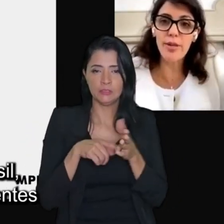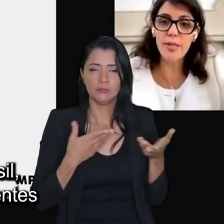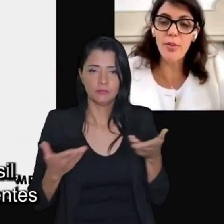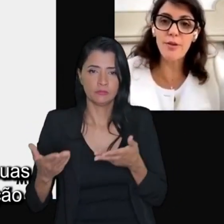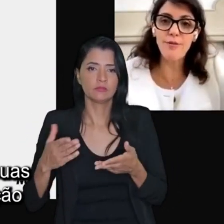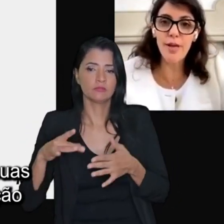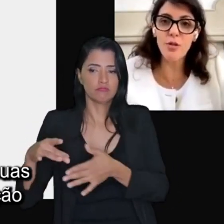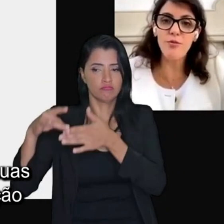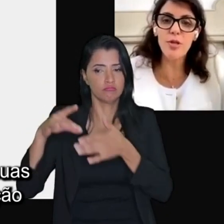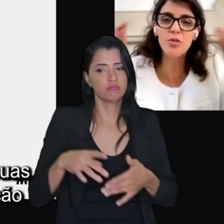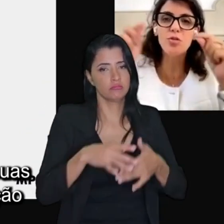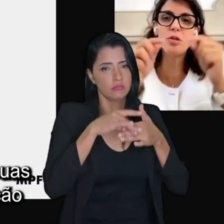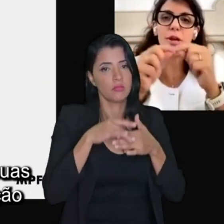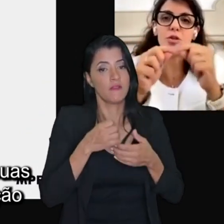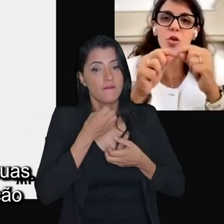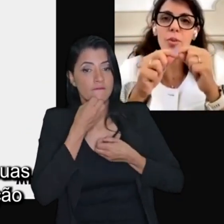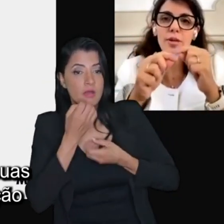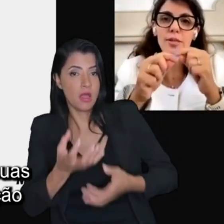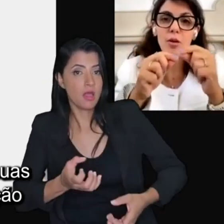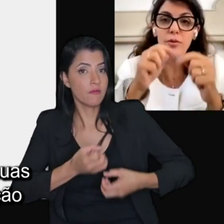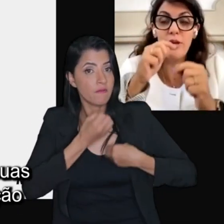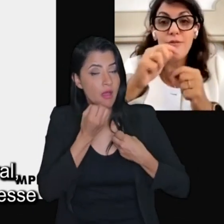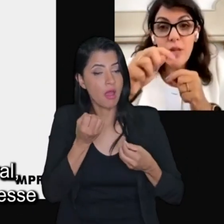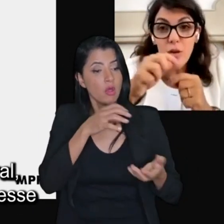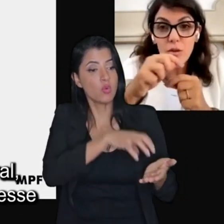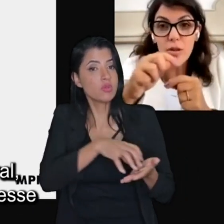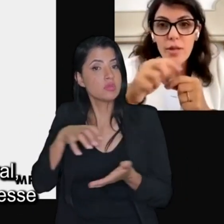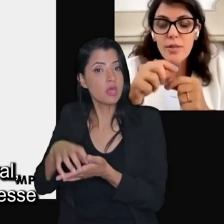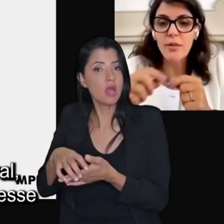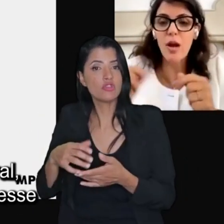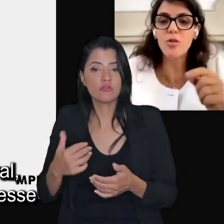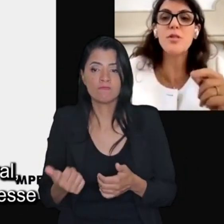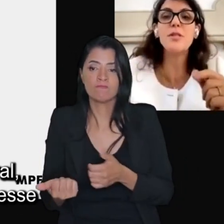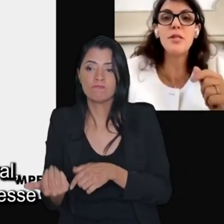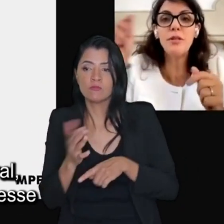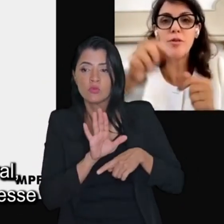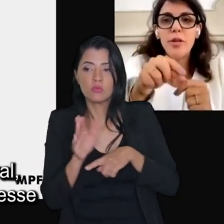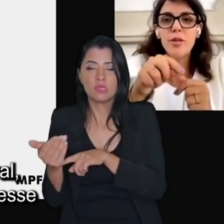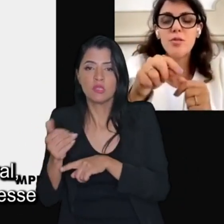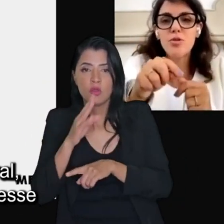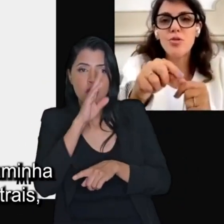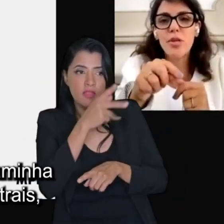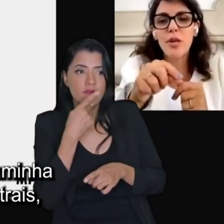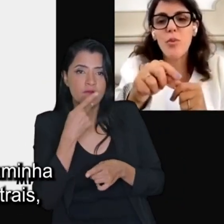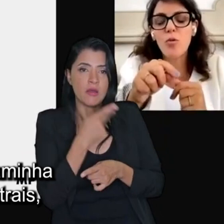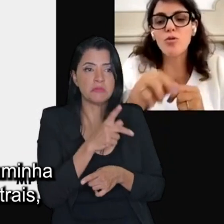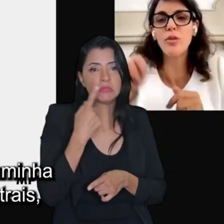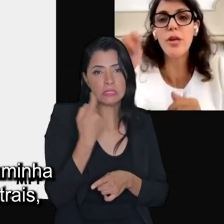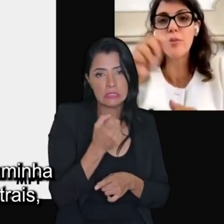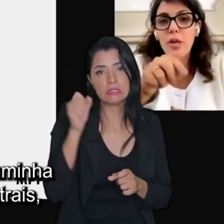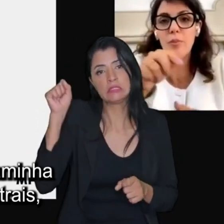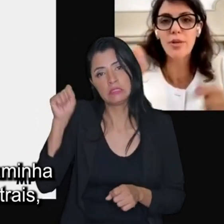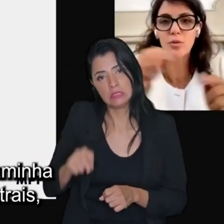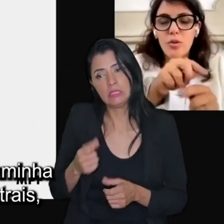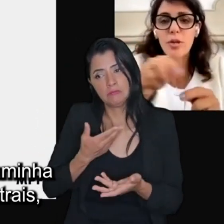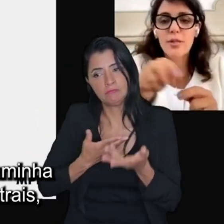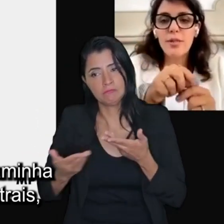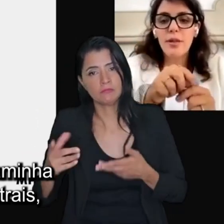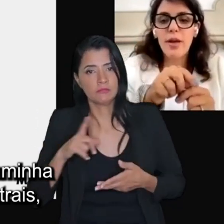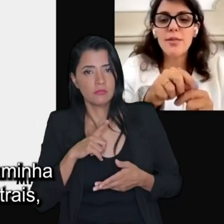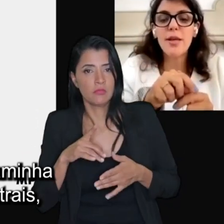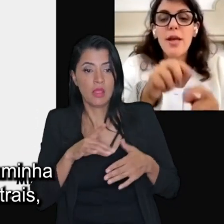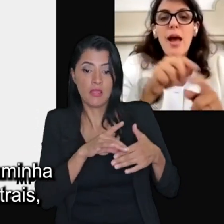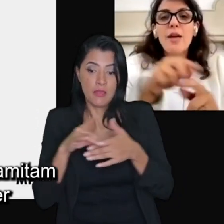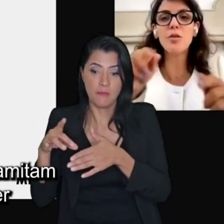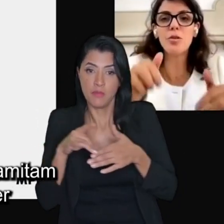autoridades competentes se manifestam via suas unidades de cooperação e via a autoridade central, dizem sim, tem interesse em constituir equipe conjunta, encaminha para as